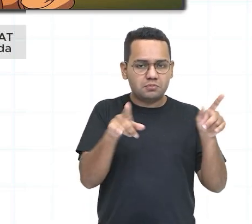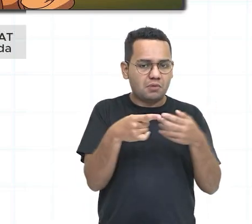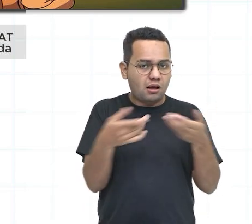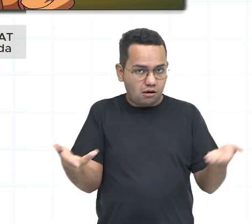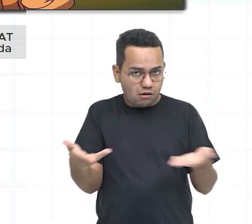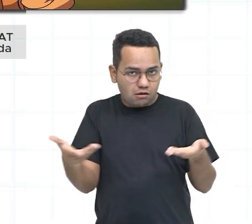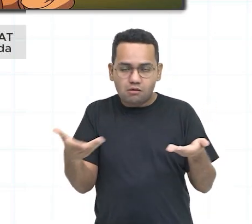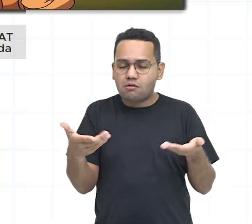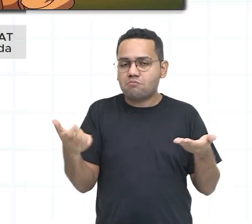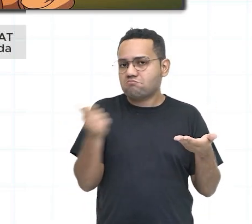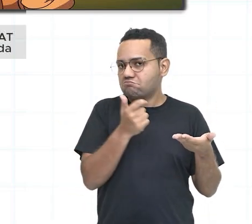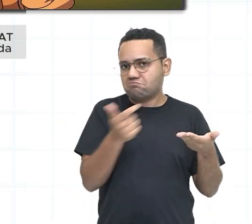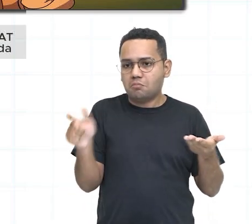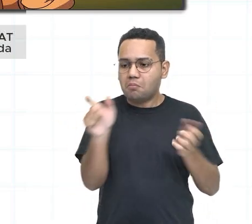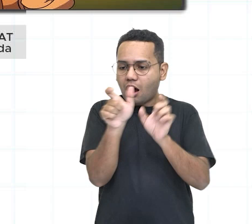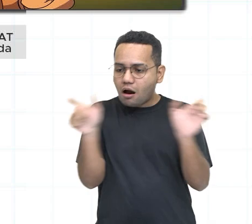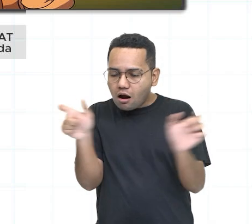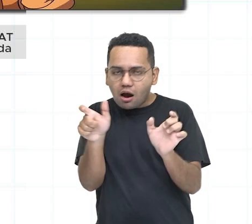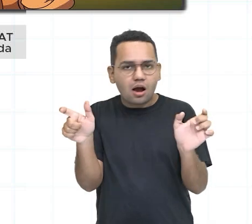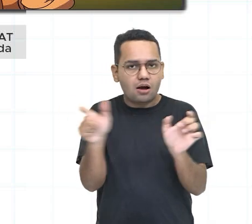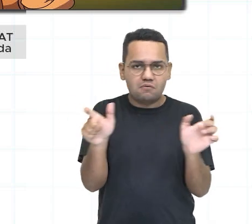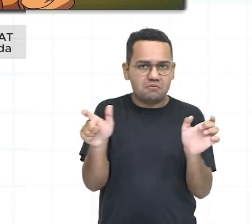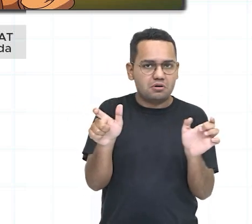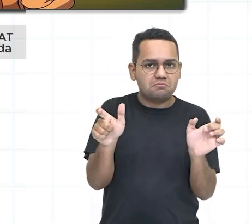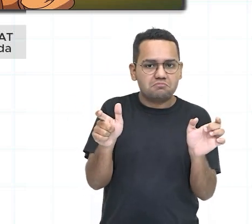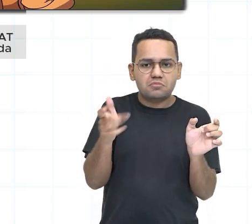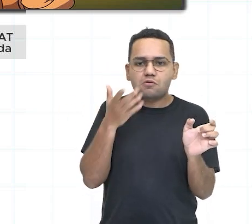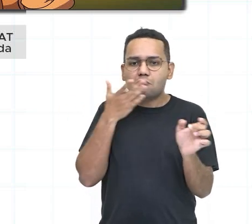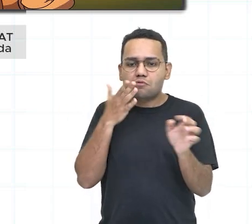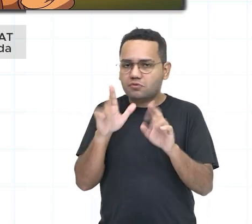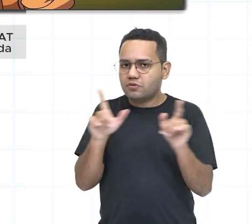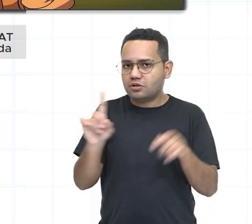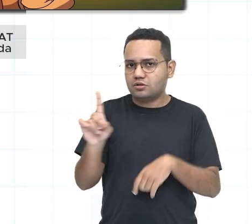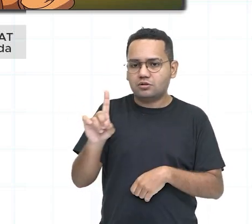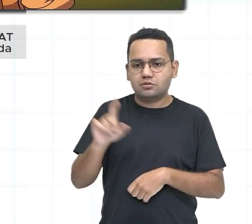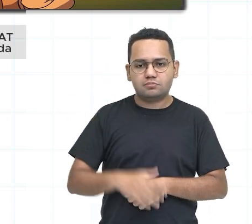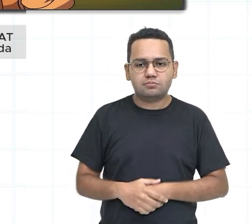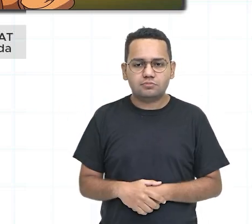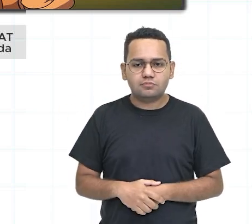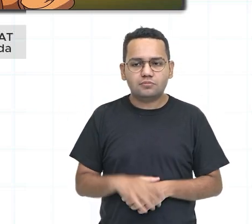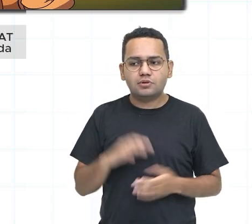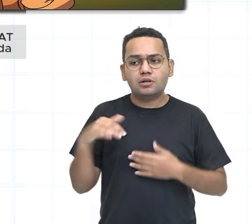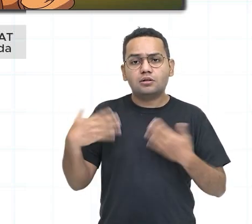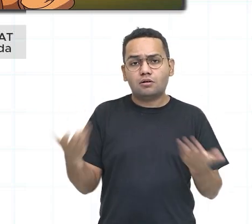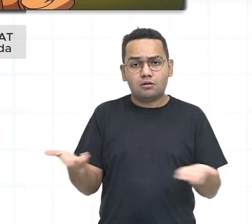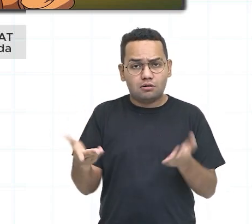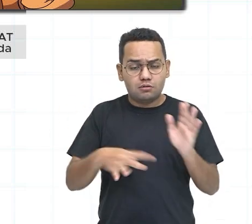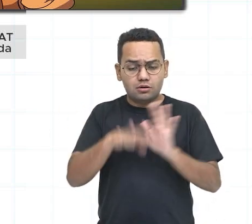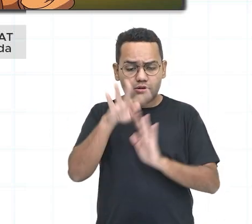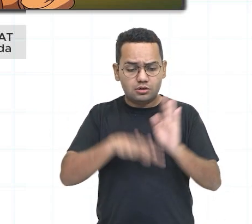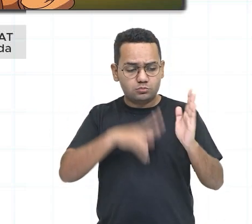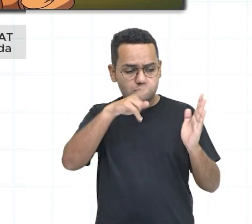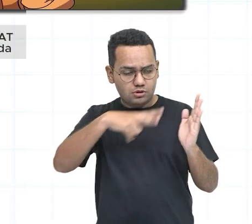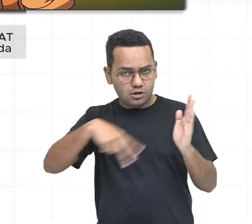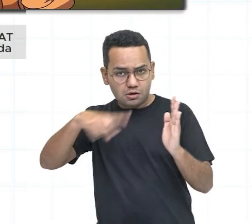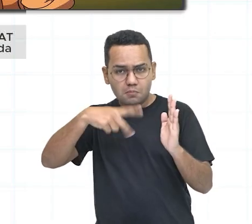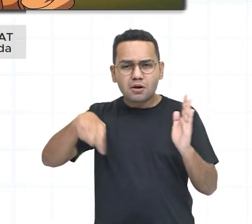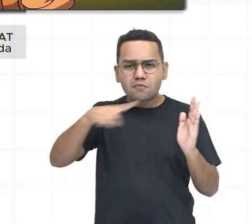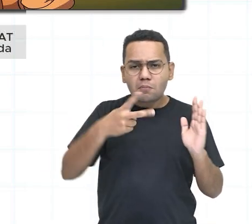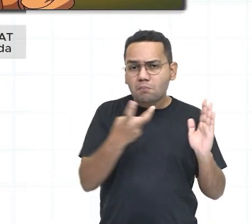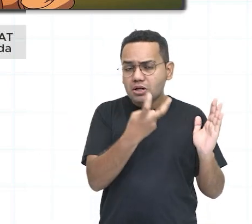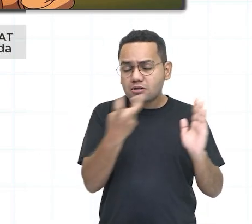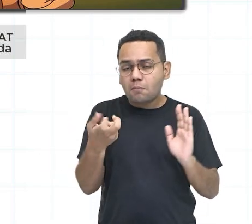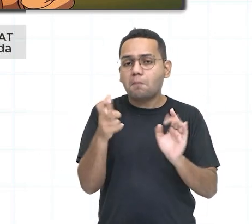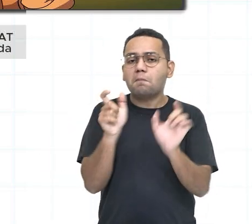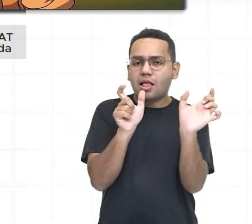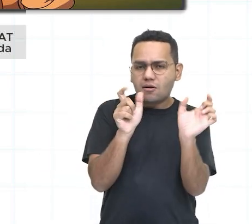mais nenhum. Então, a sugestão que eu dou para vocês é olhar as palavras que você conhece ou que são cognatas, né? Que são